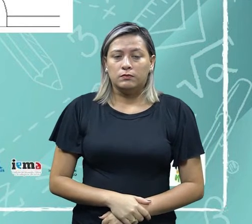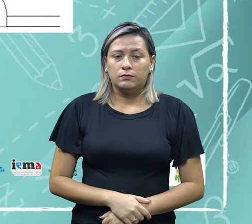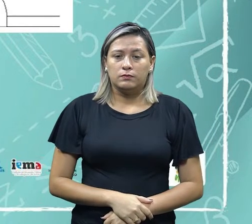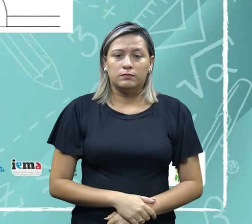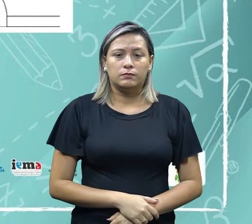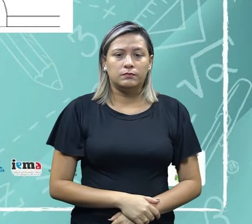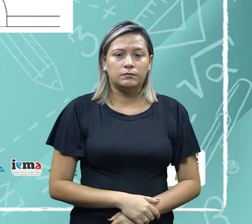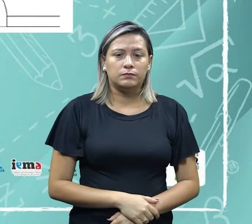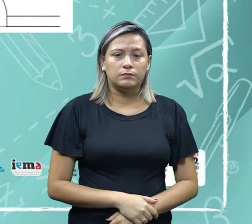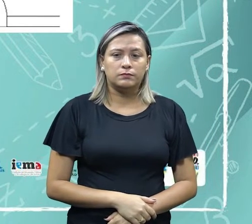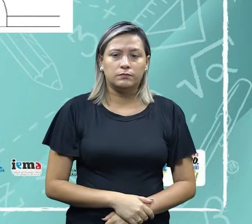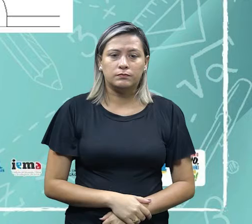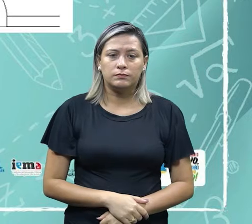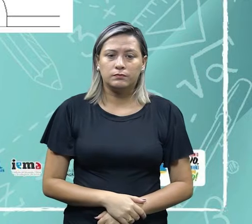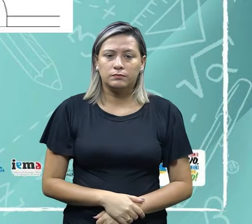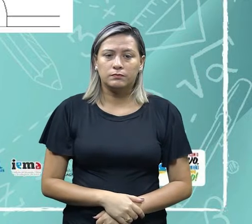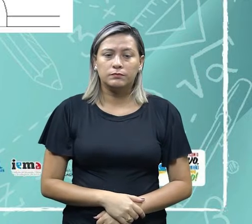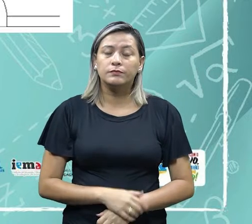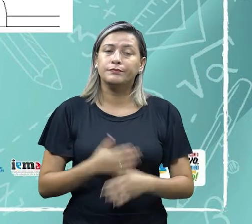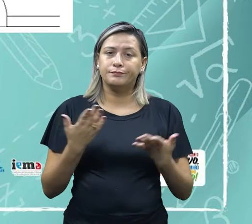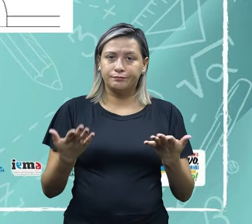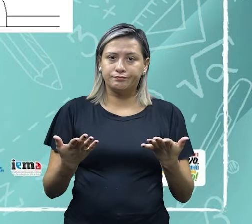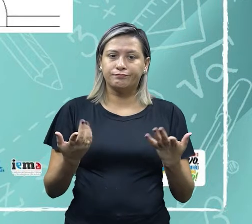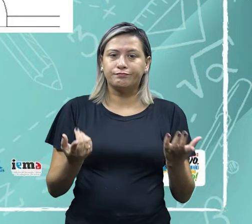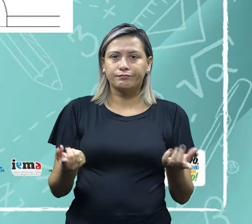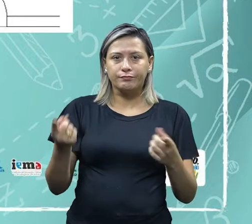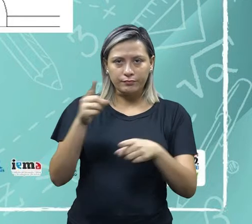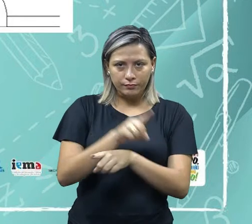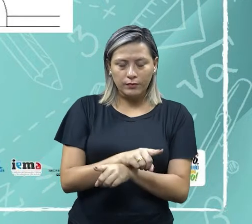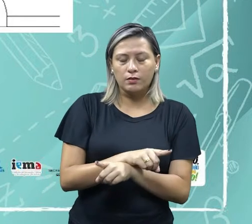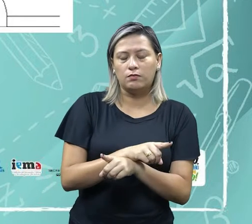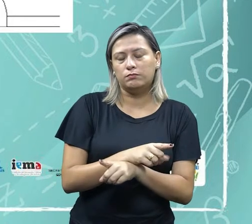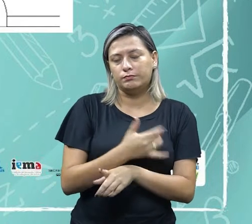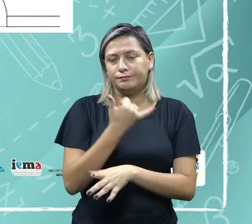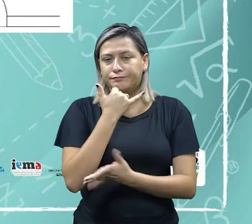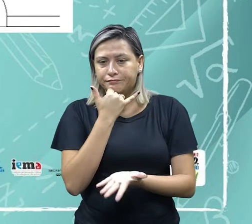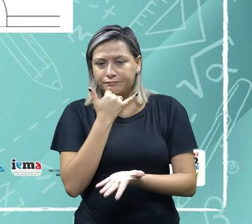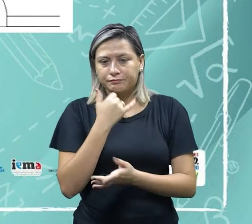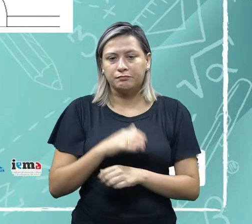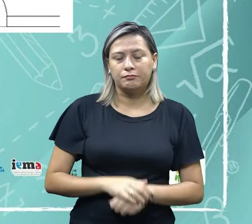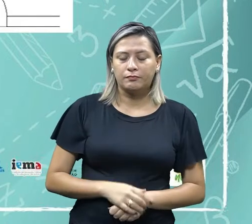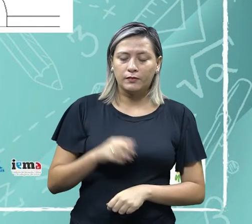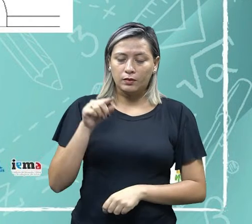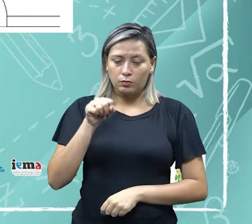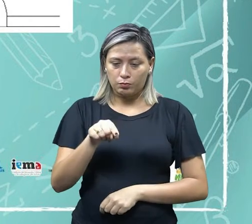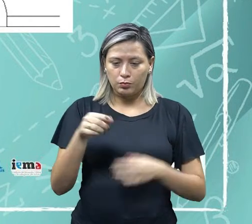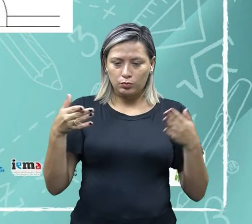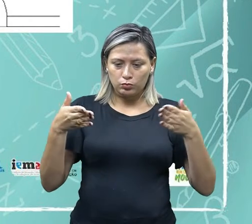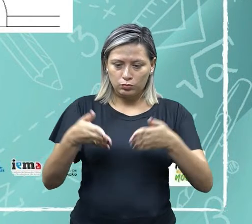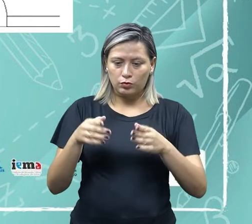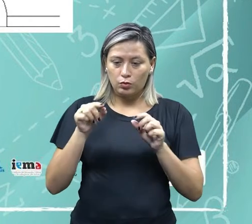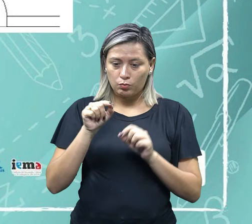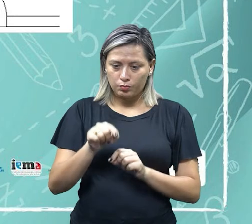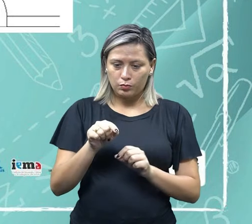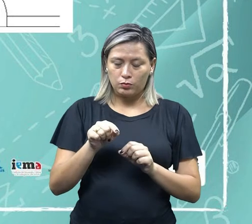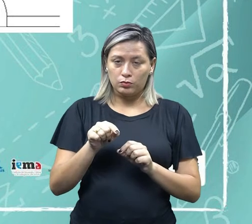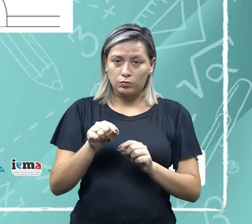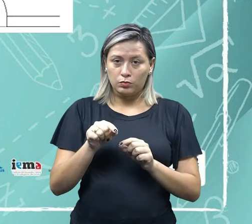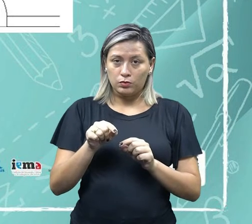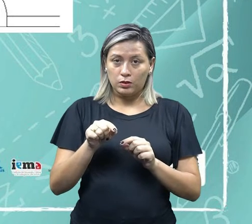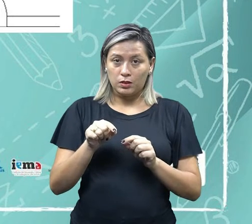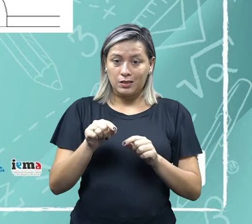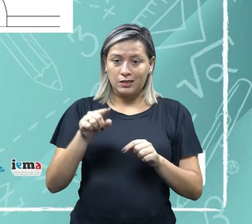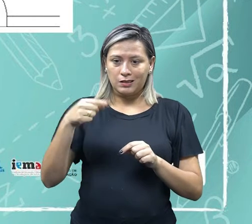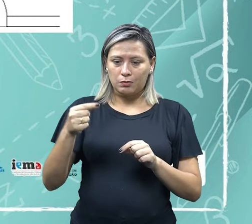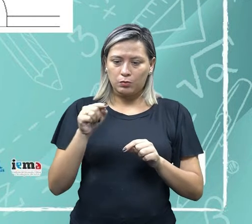primeiro ponto, na verdade, Space Center Point, é o ponto do centro. E o nosso segundo ponto é que é o ponto